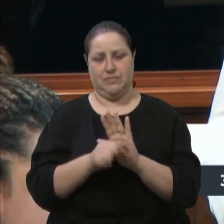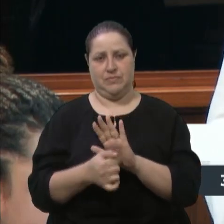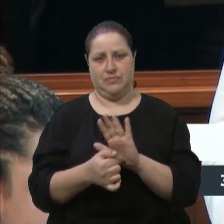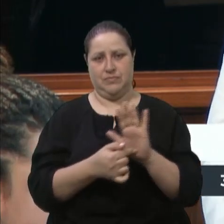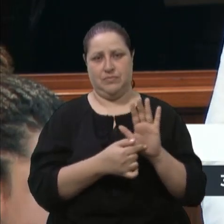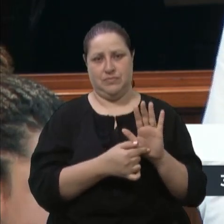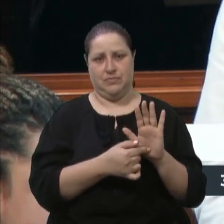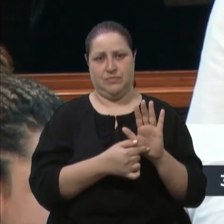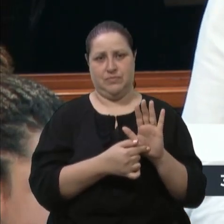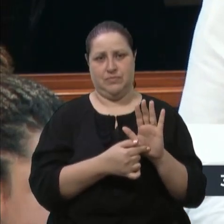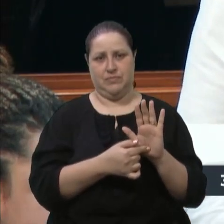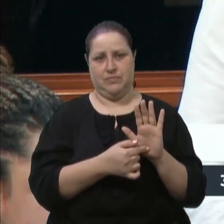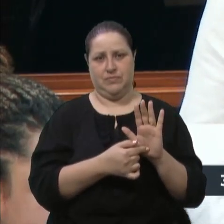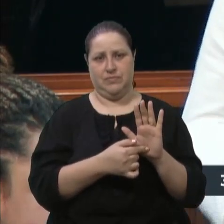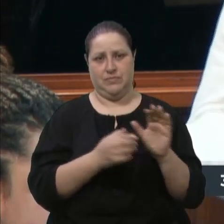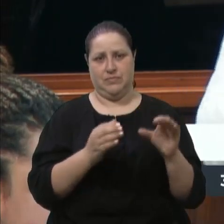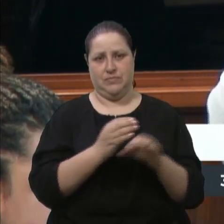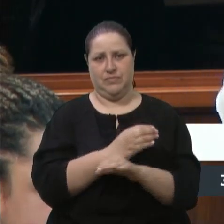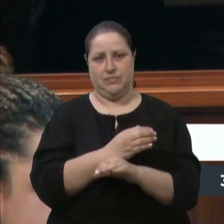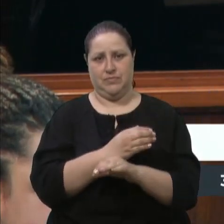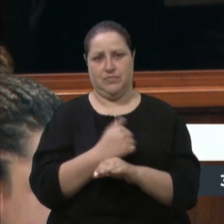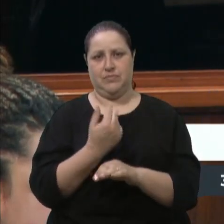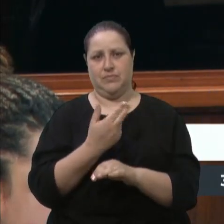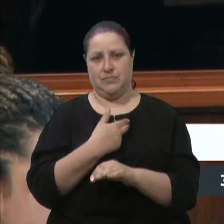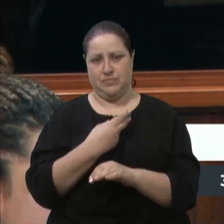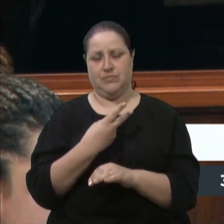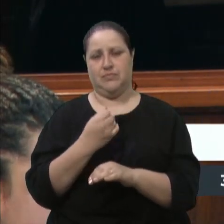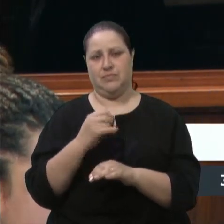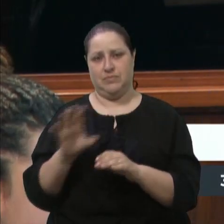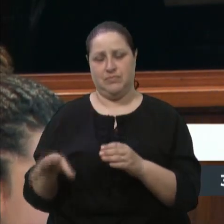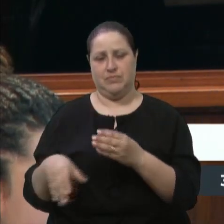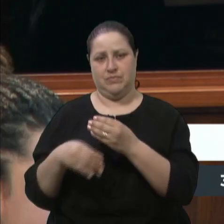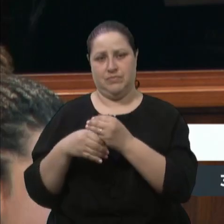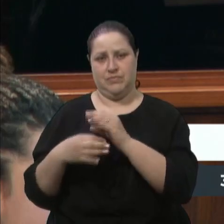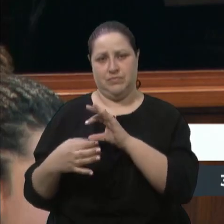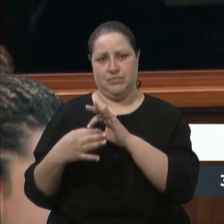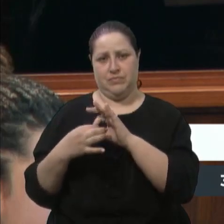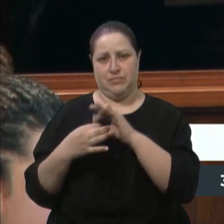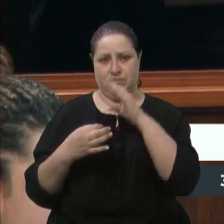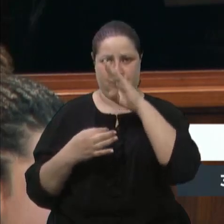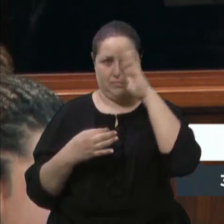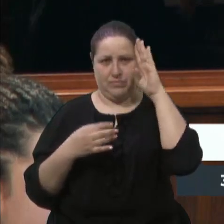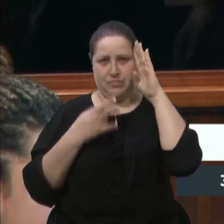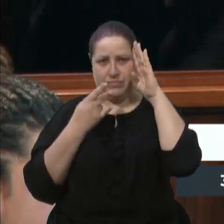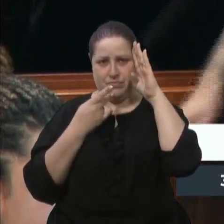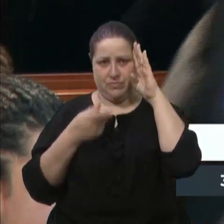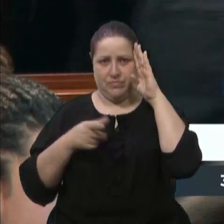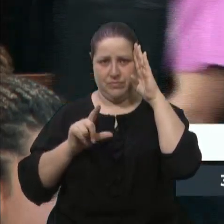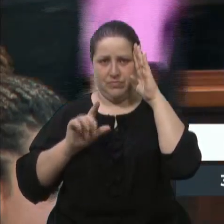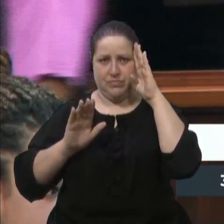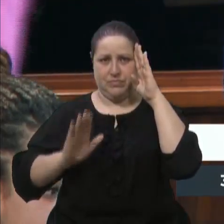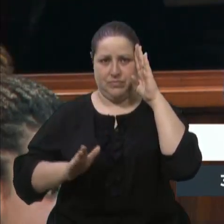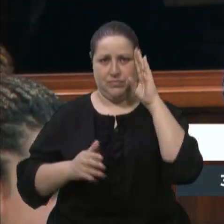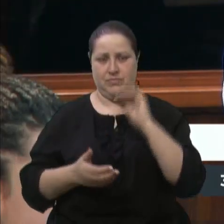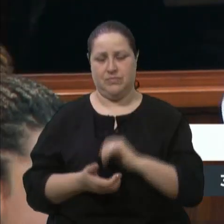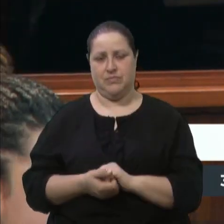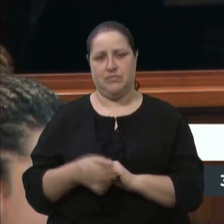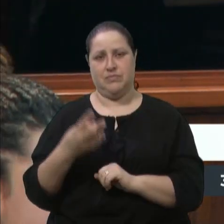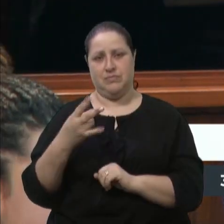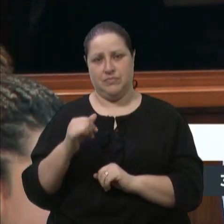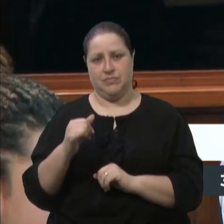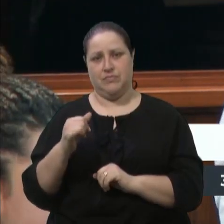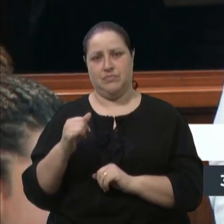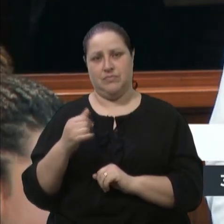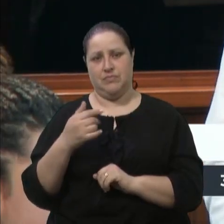apresentado de forma integral, e nós vamos nos somar, o vereador Bressan aqui já antecipou que vai trazer